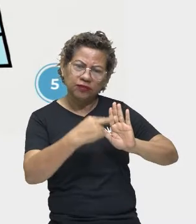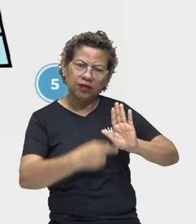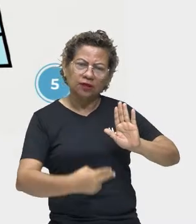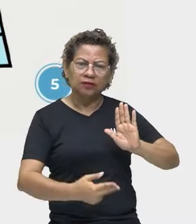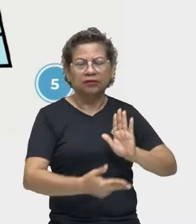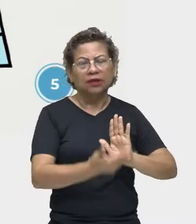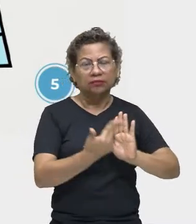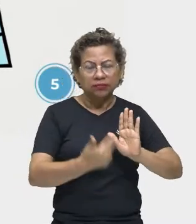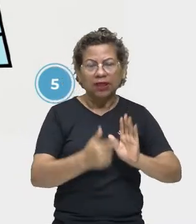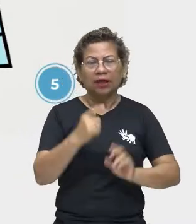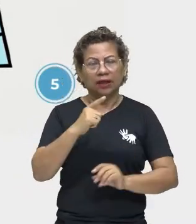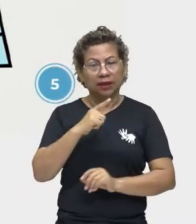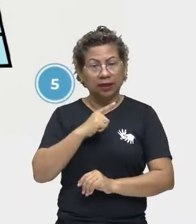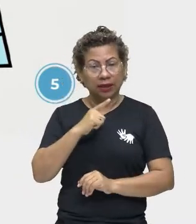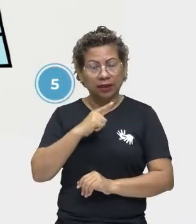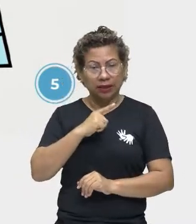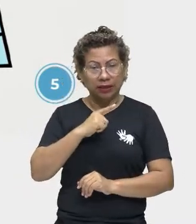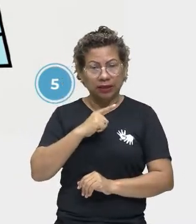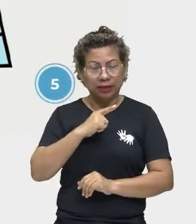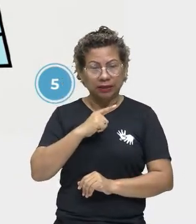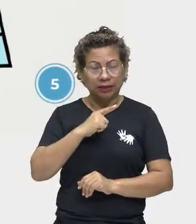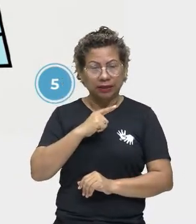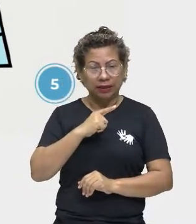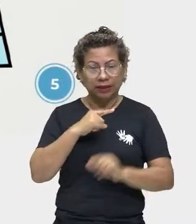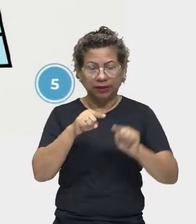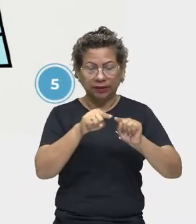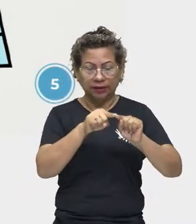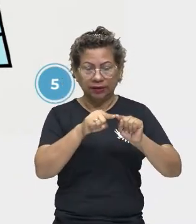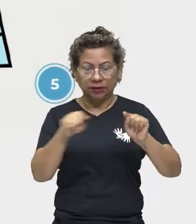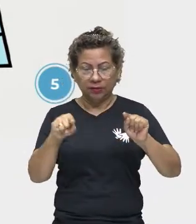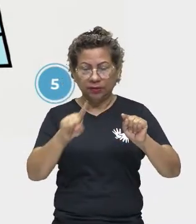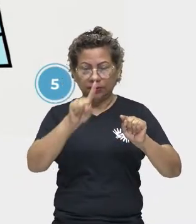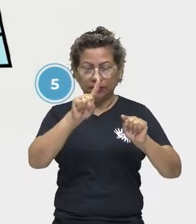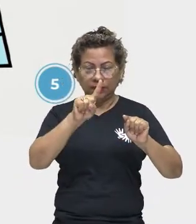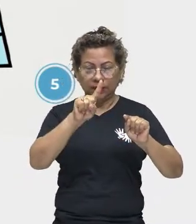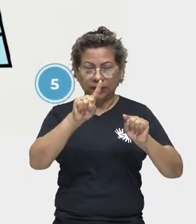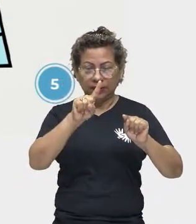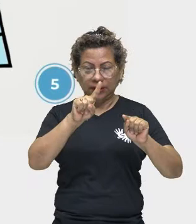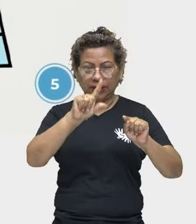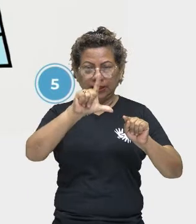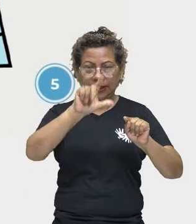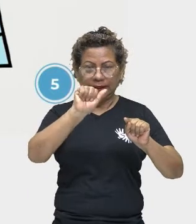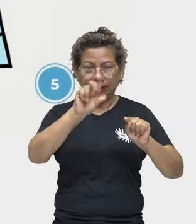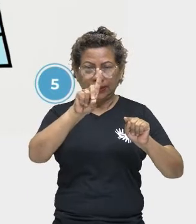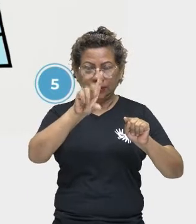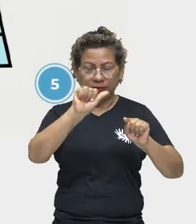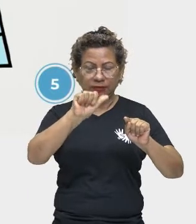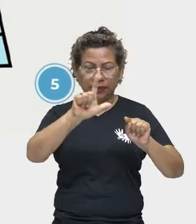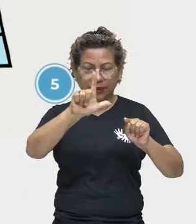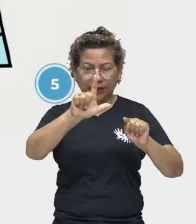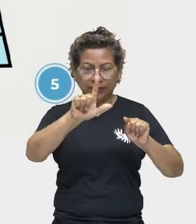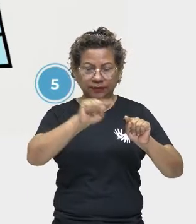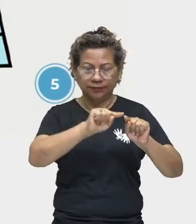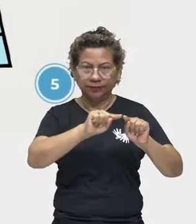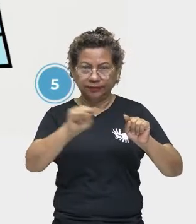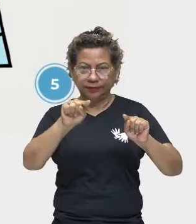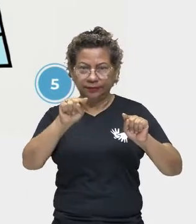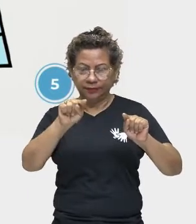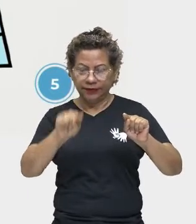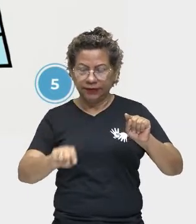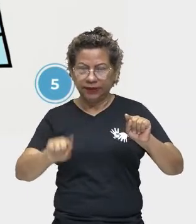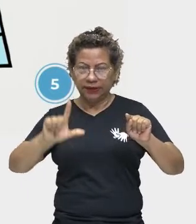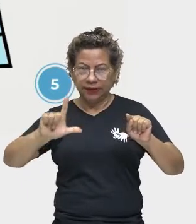figura tem um lado, 2, 3,